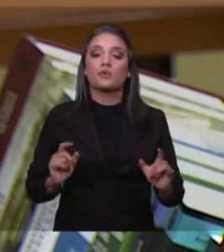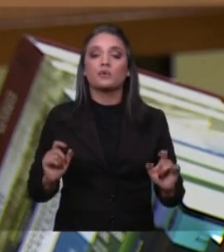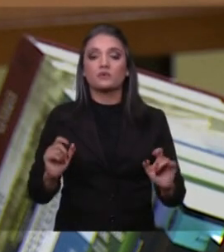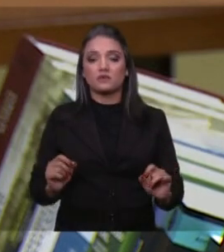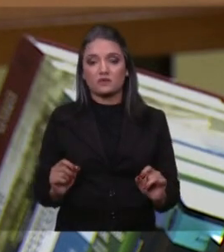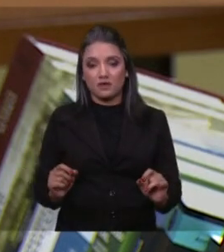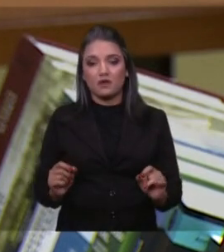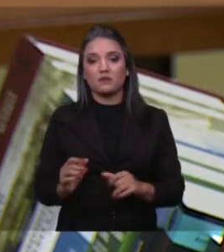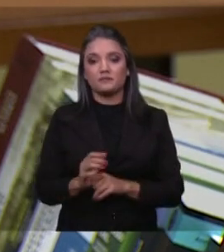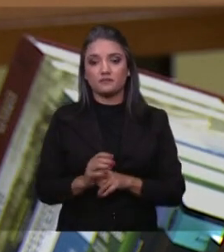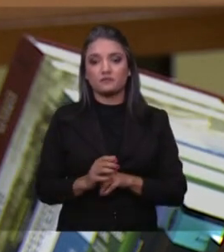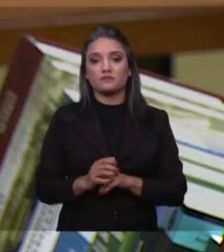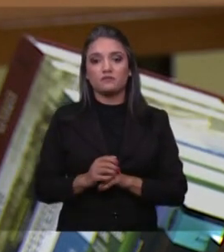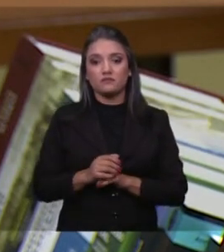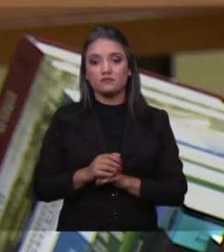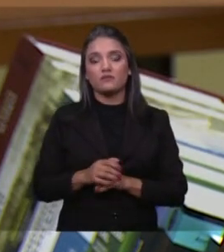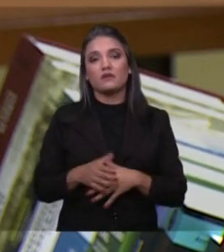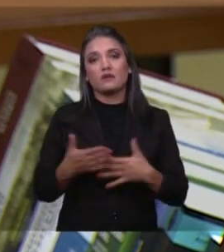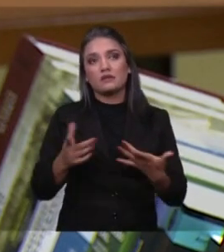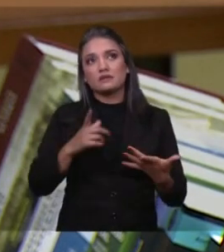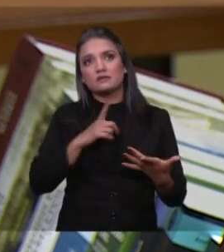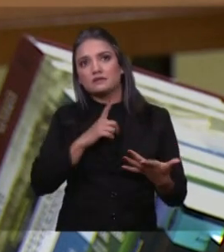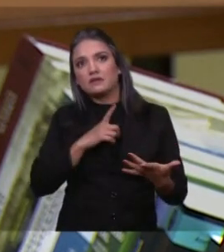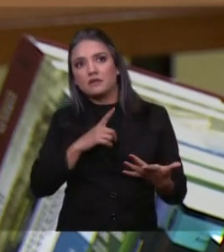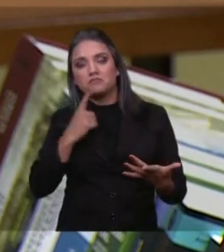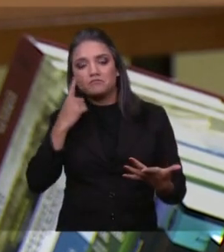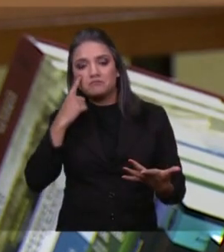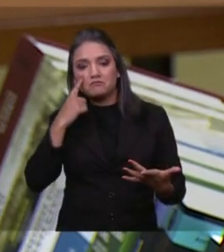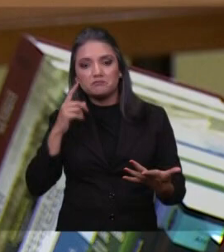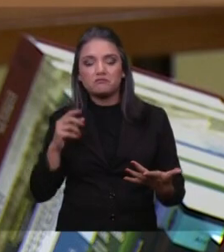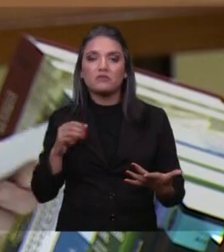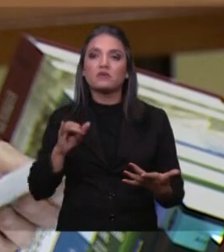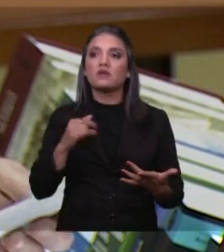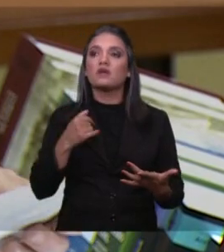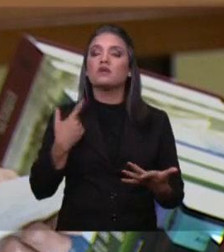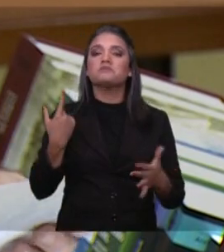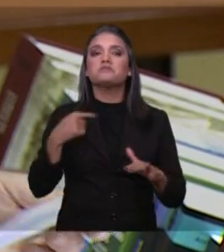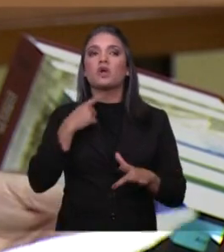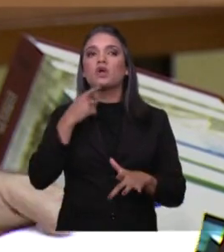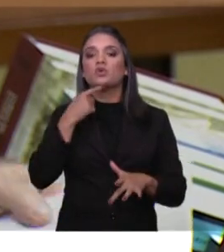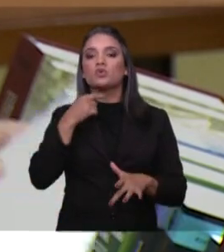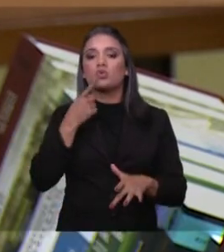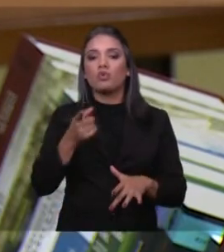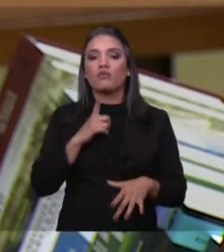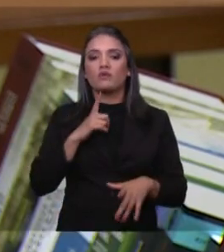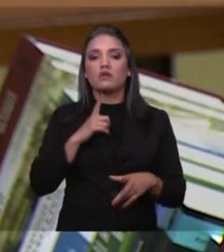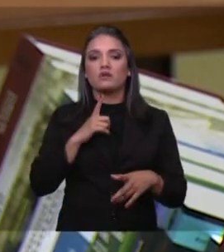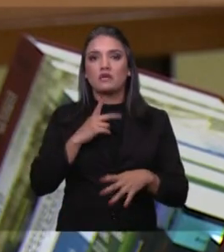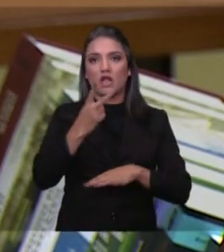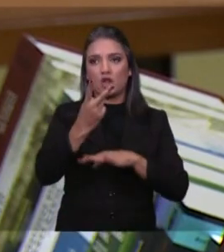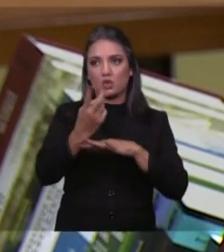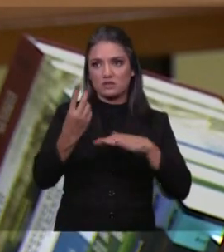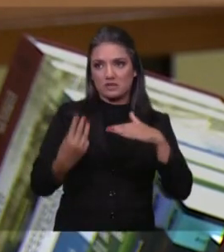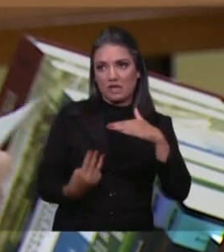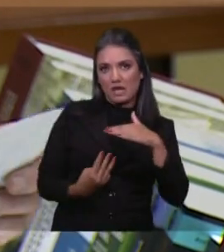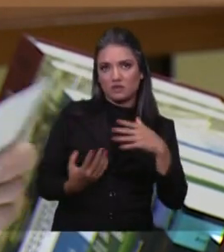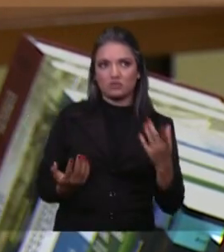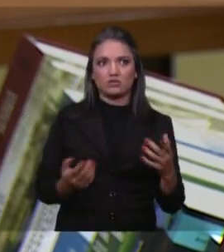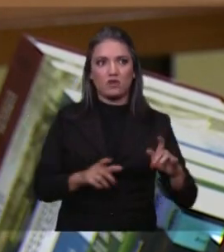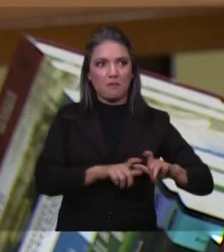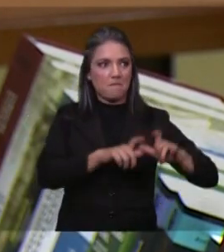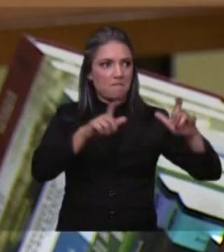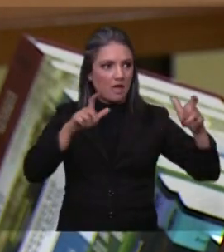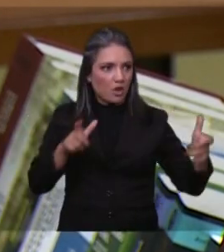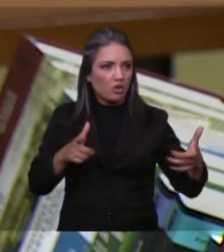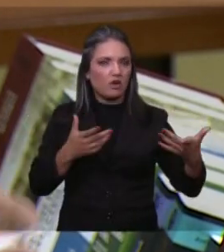questão infringente de se suscitar essa dúvida. São 2/3 ou a maioria